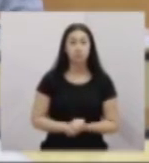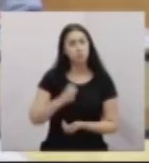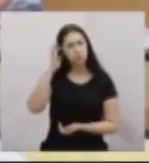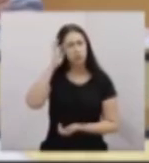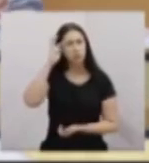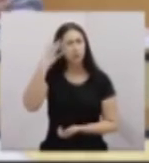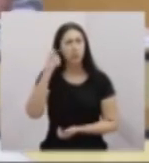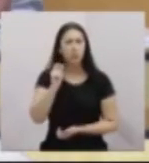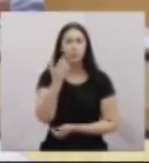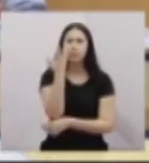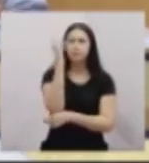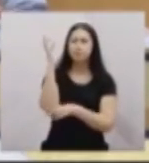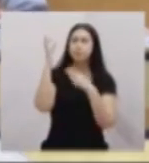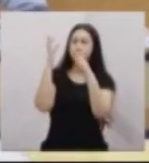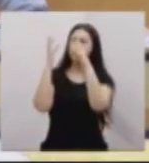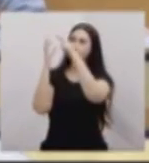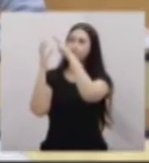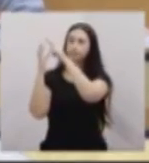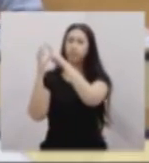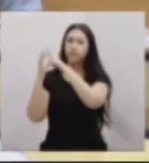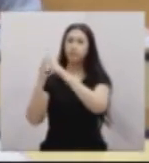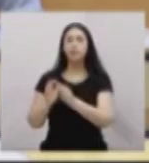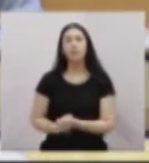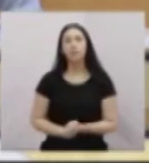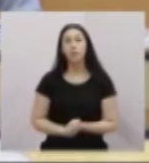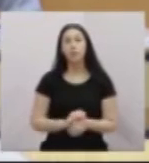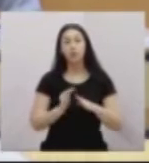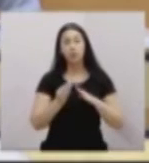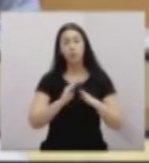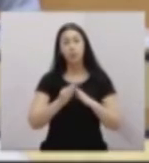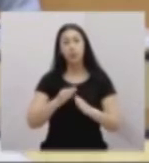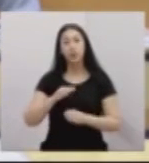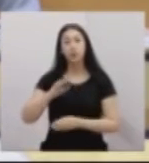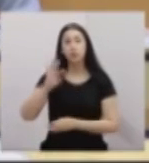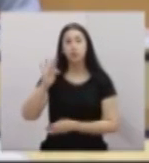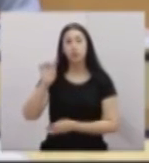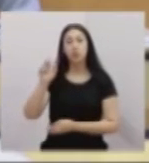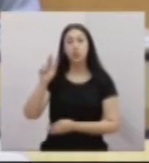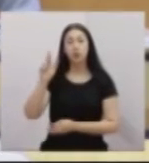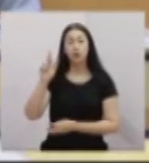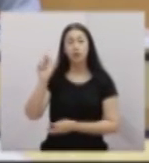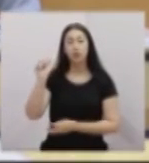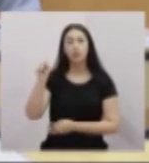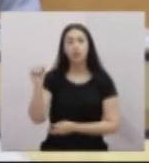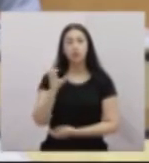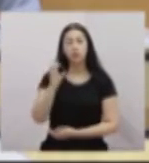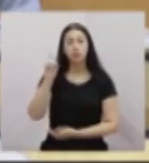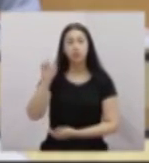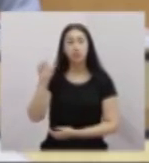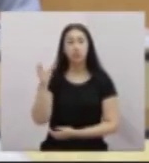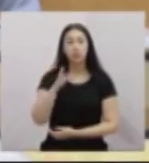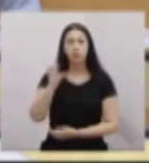façam a poda das árvores em toda a extensão do Jardim Terras de São João, em Jacareí. Autoria,